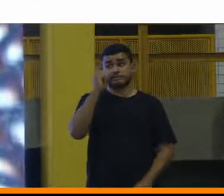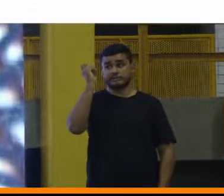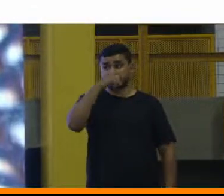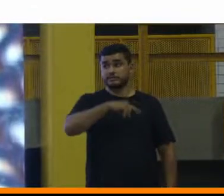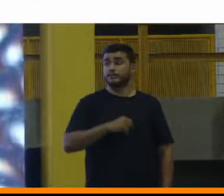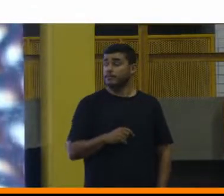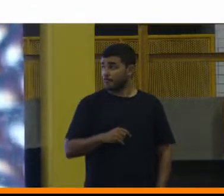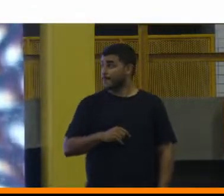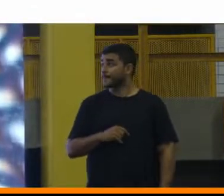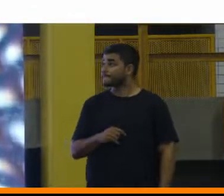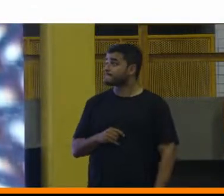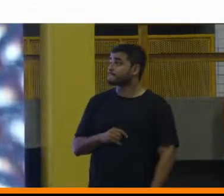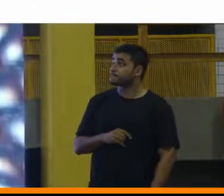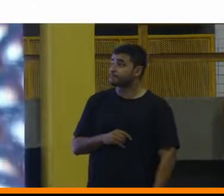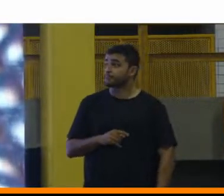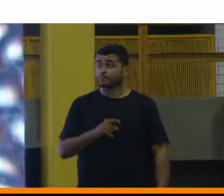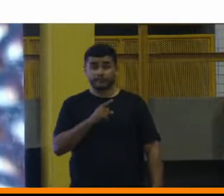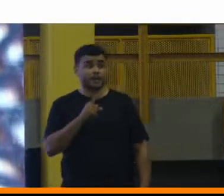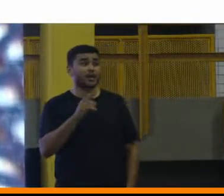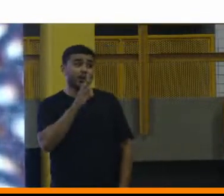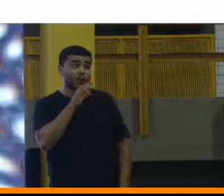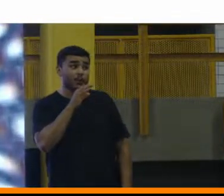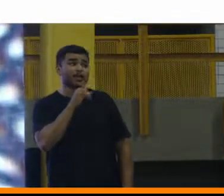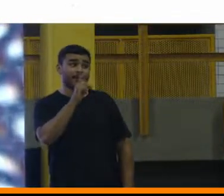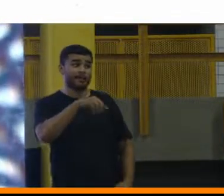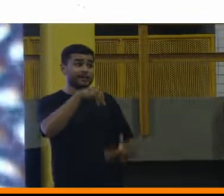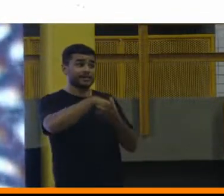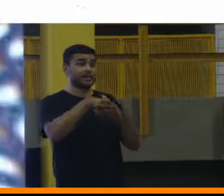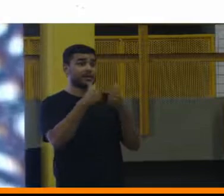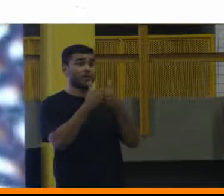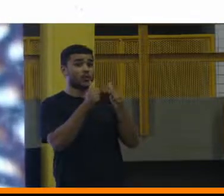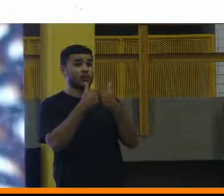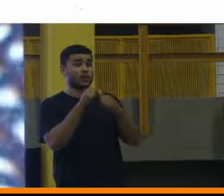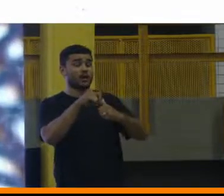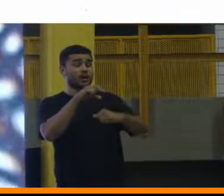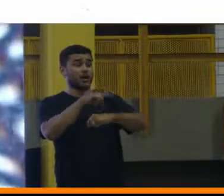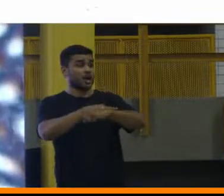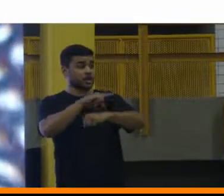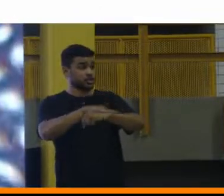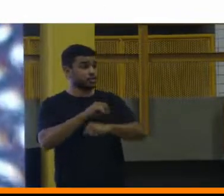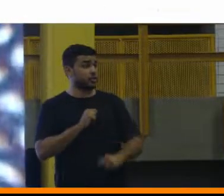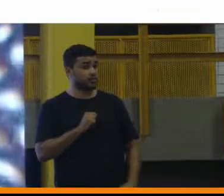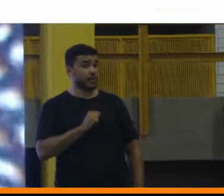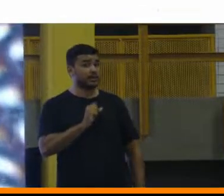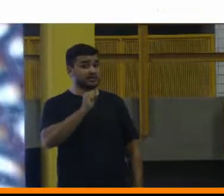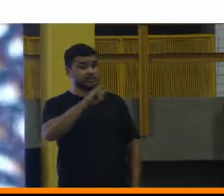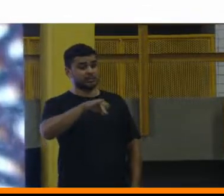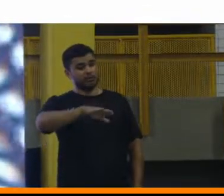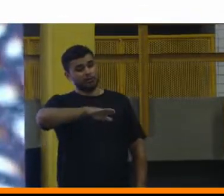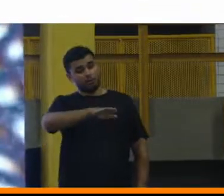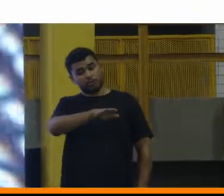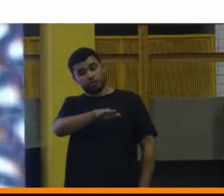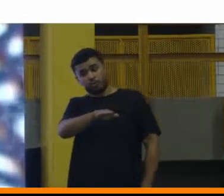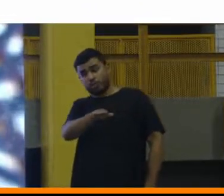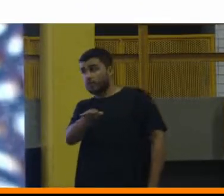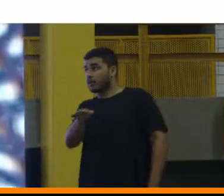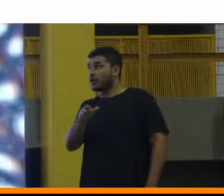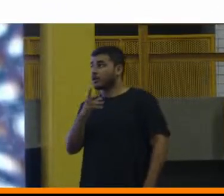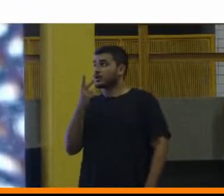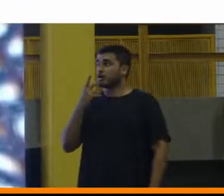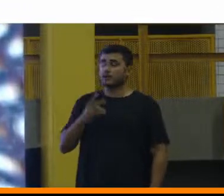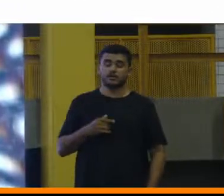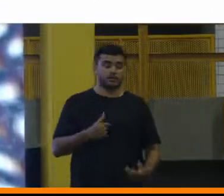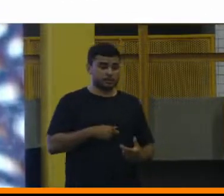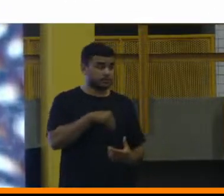Quer ver outra hora difícil de fazer xixi? Quando o ônibus está fazendo uma curva. Lá vai você dentro do banheiro